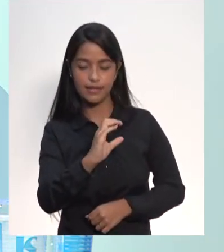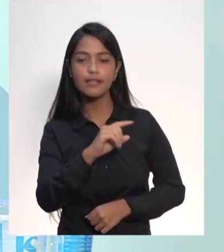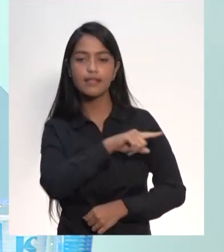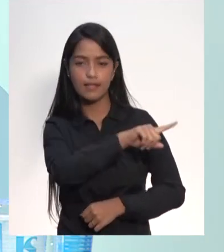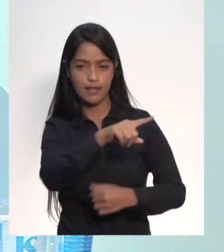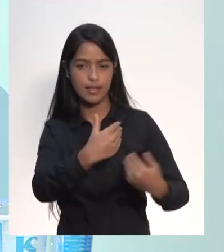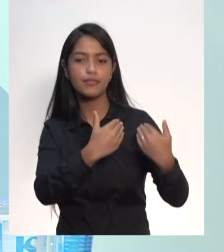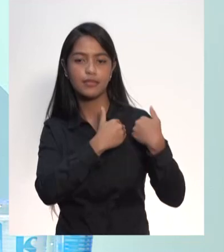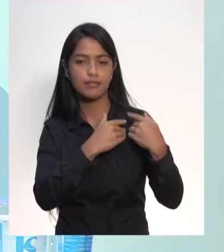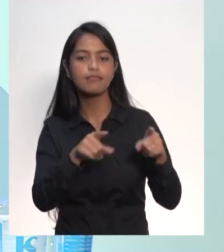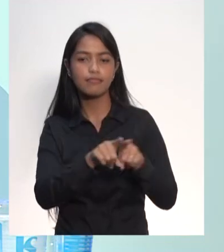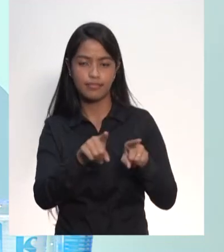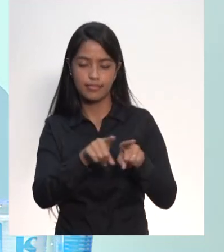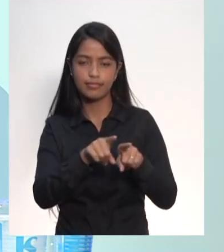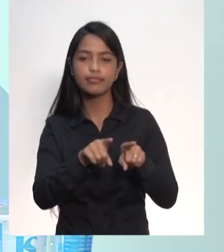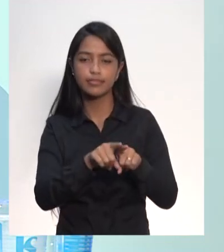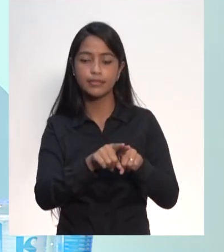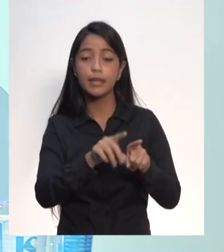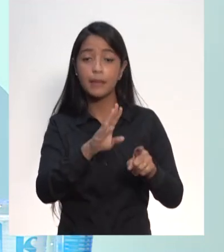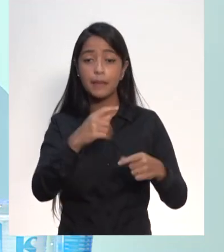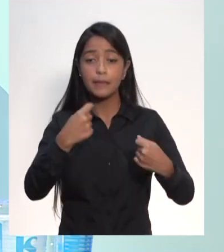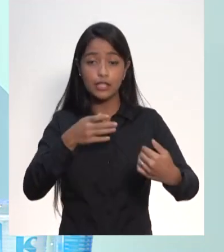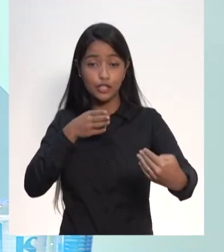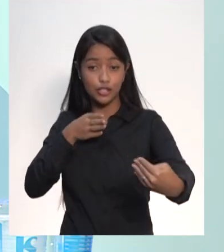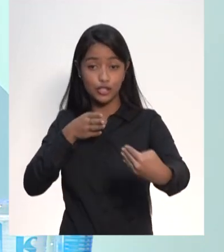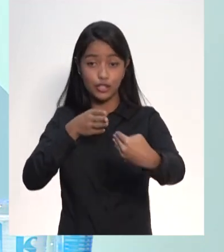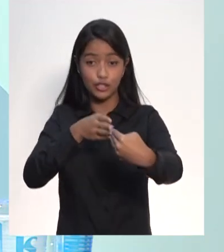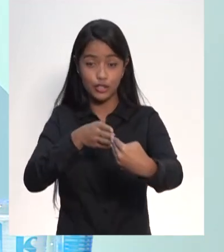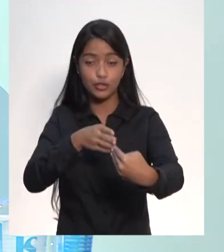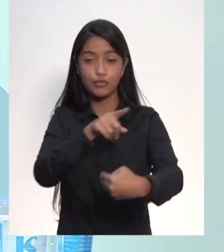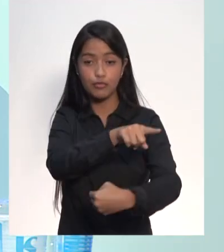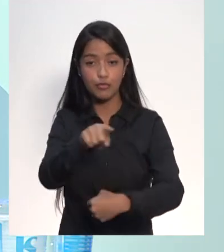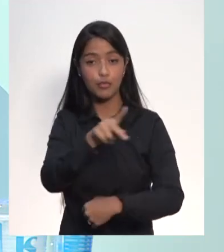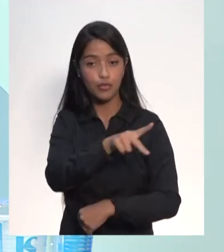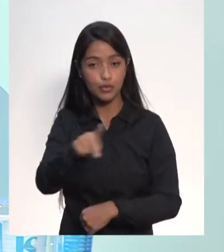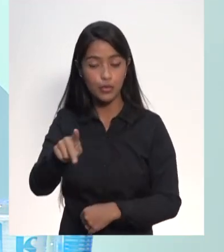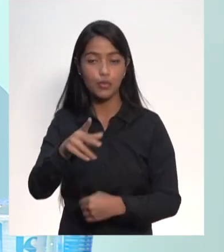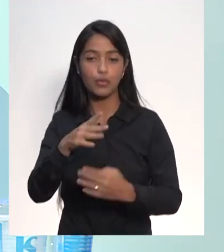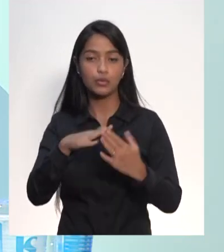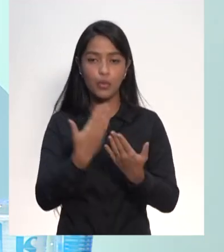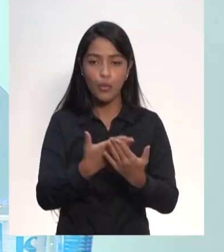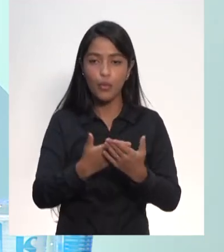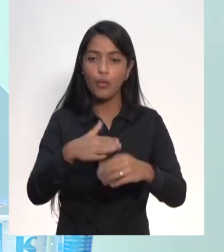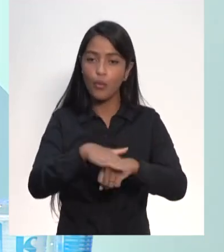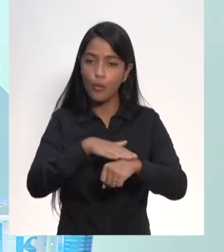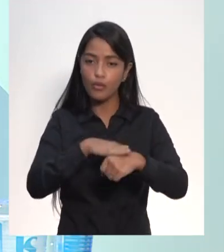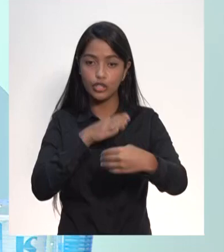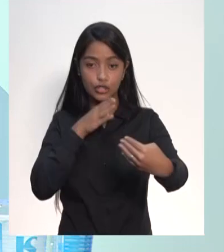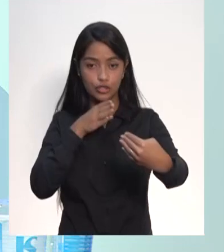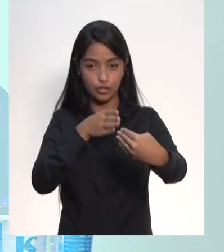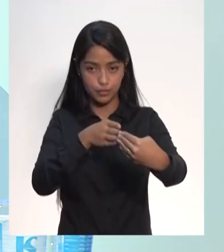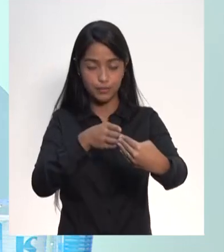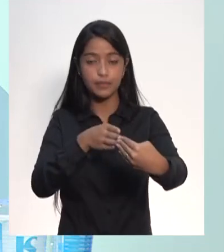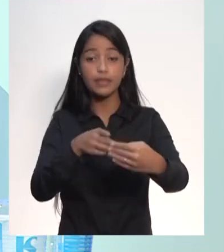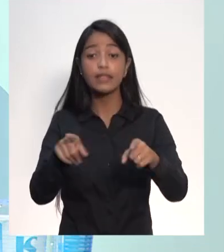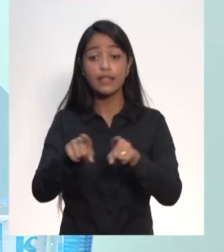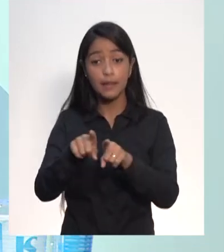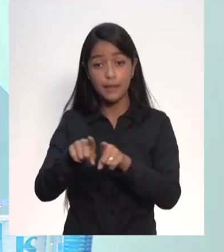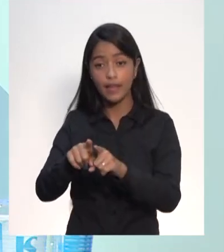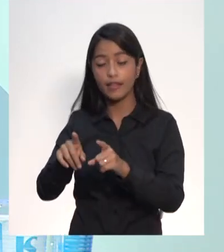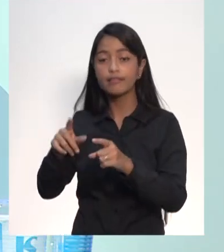um diálogo direto aí com os professores e os gestores das escolas, e temos um espaço da própria